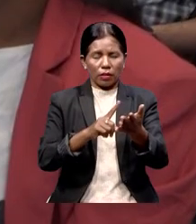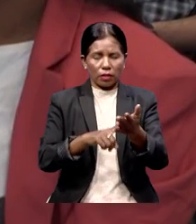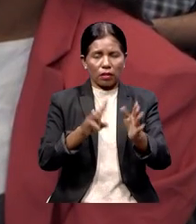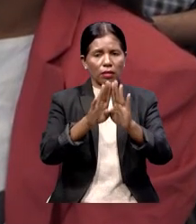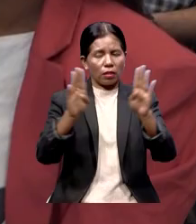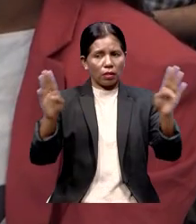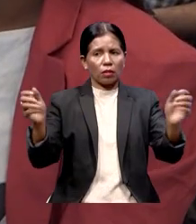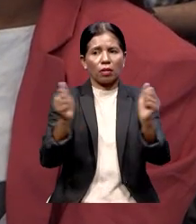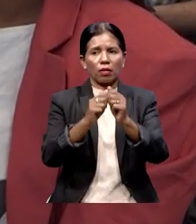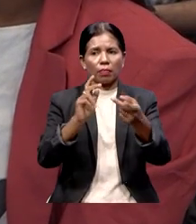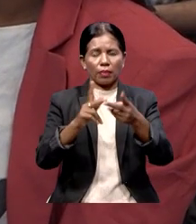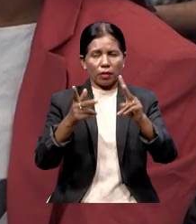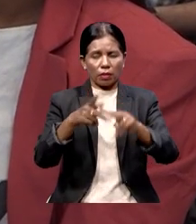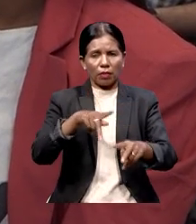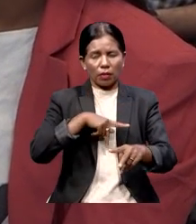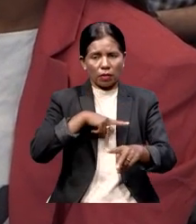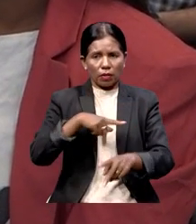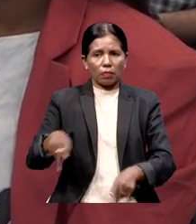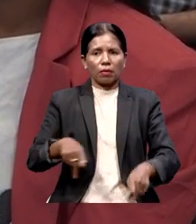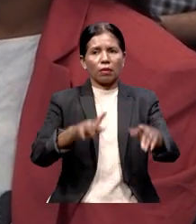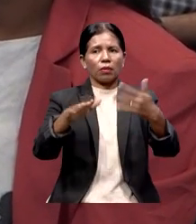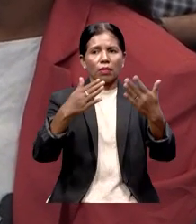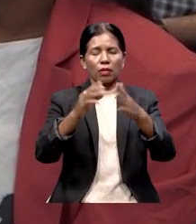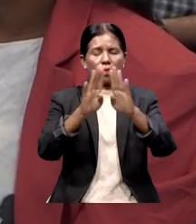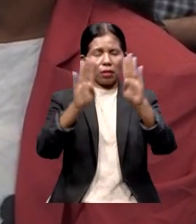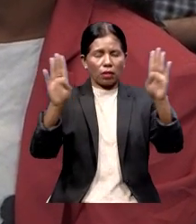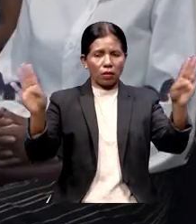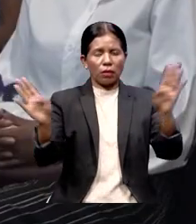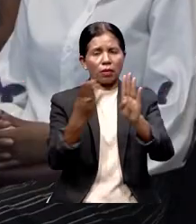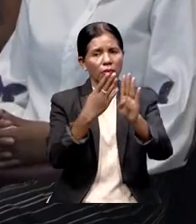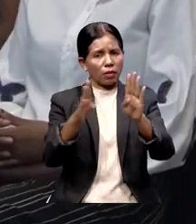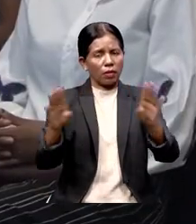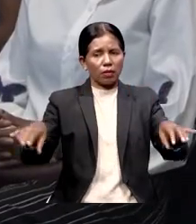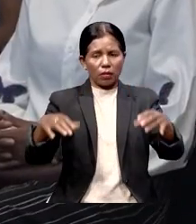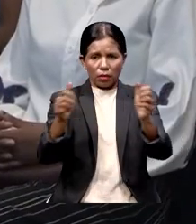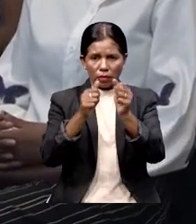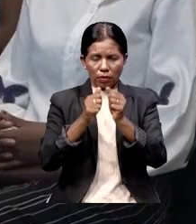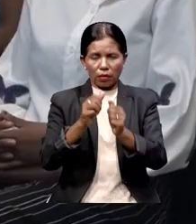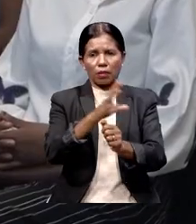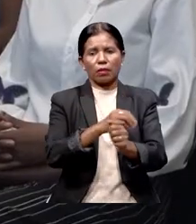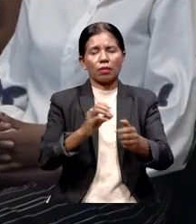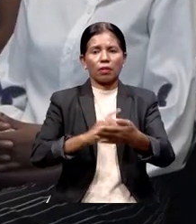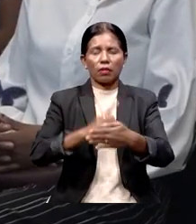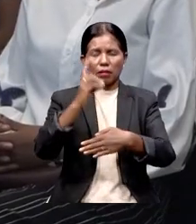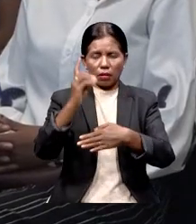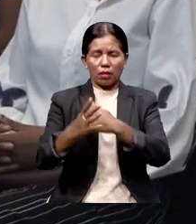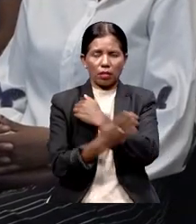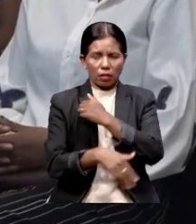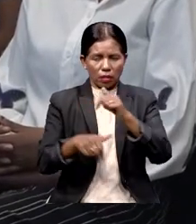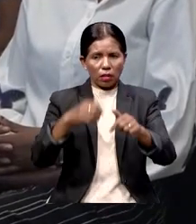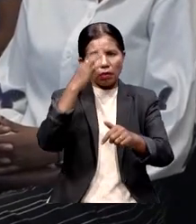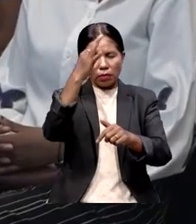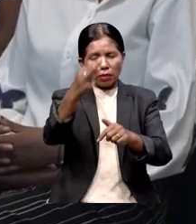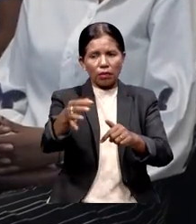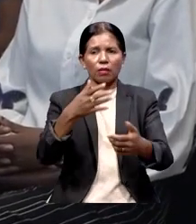aberta ho parceiro privado no público sira ne, seloca da matan, hodi serviço hamoto katu bele desenvolve nação ne ba futuro